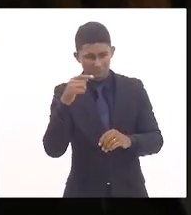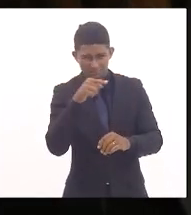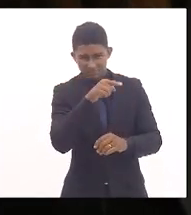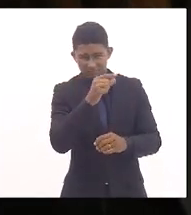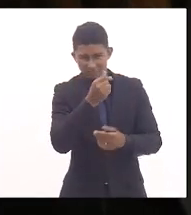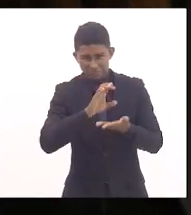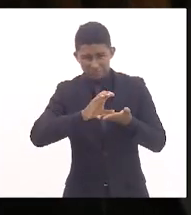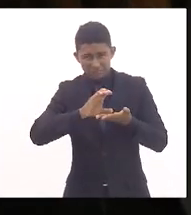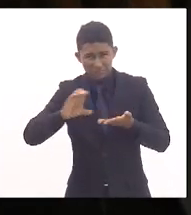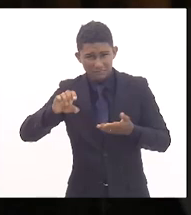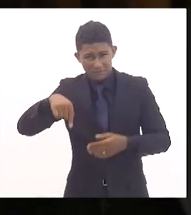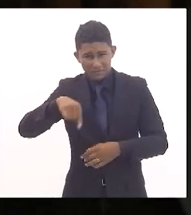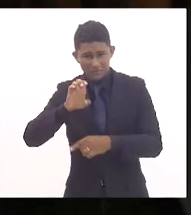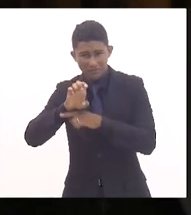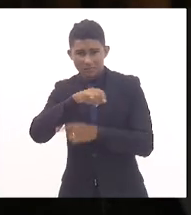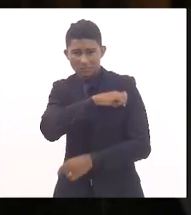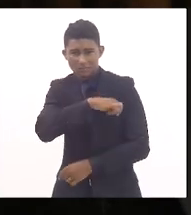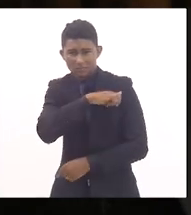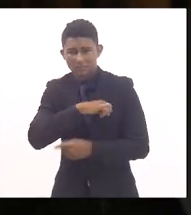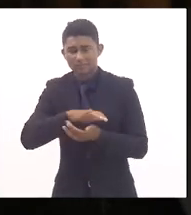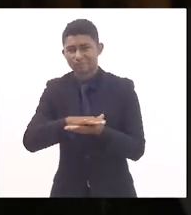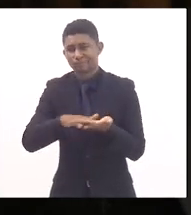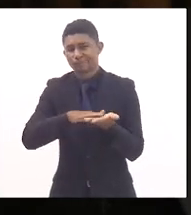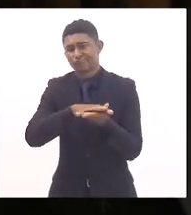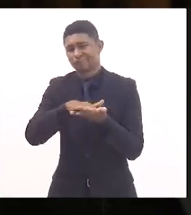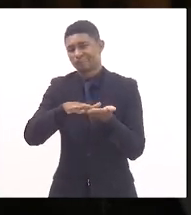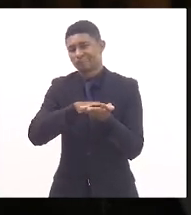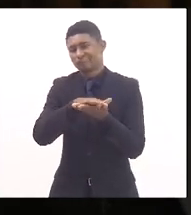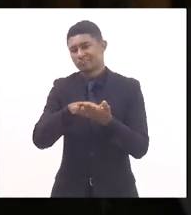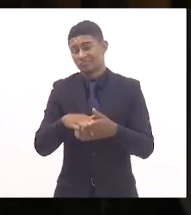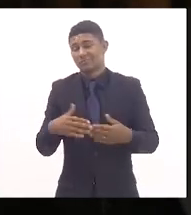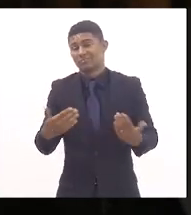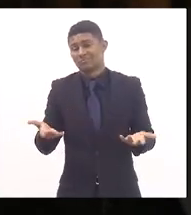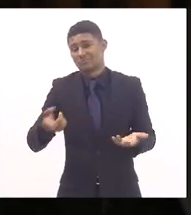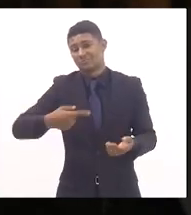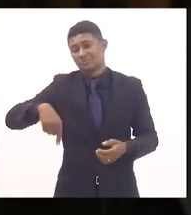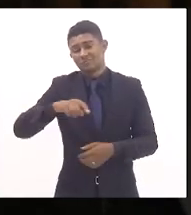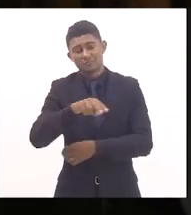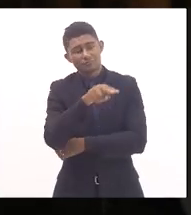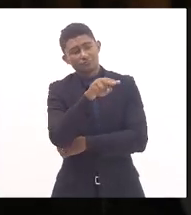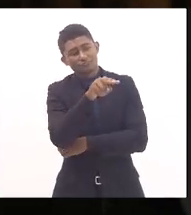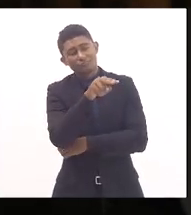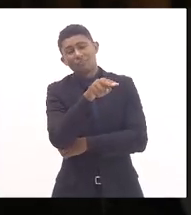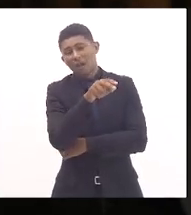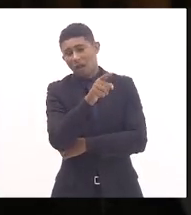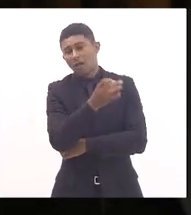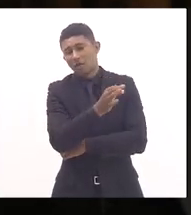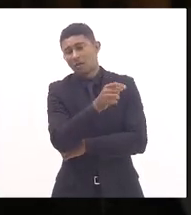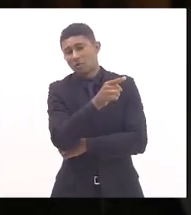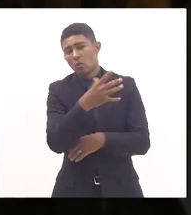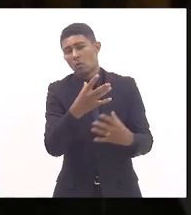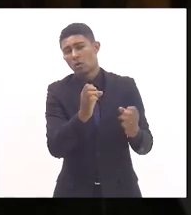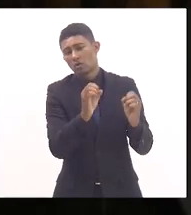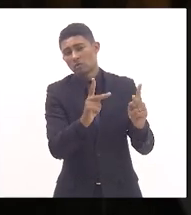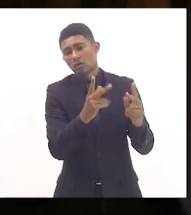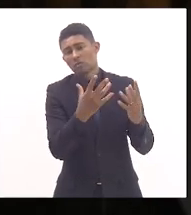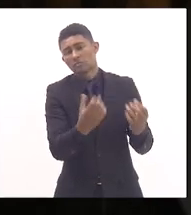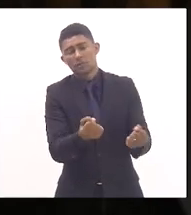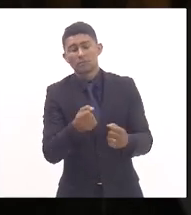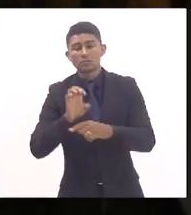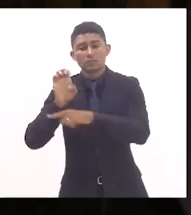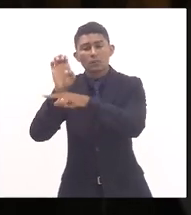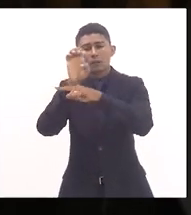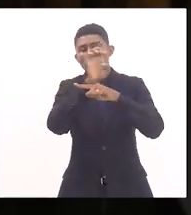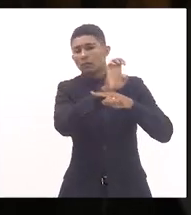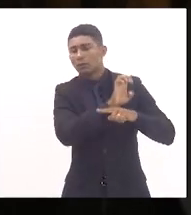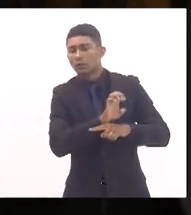veio isso gente finge que vai dar contenção são os estados aceito depois